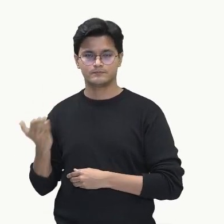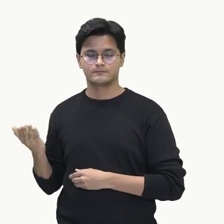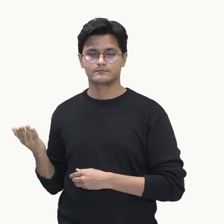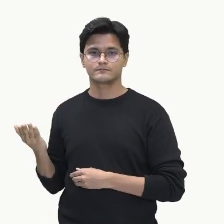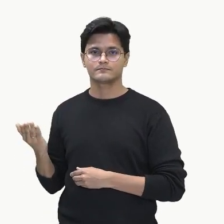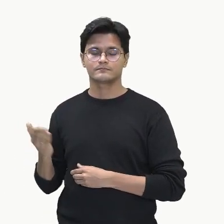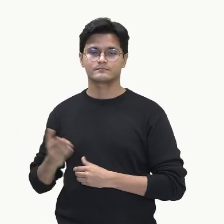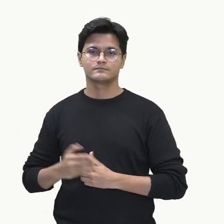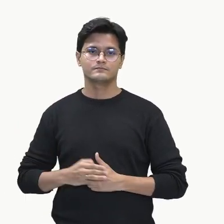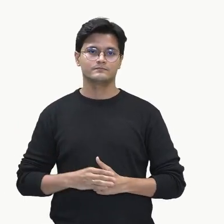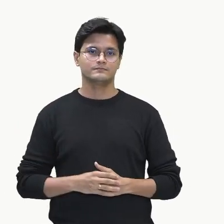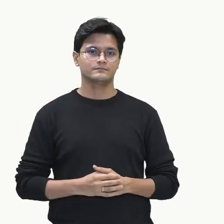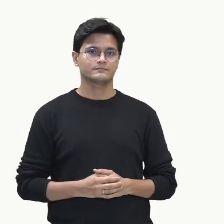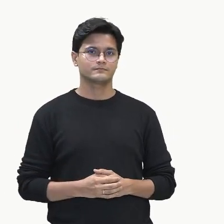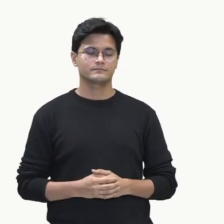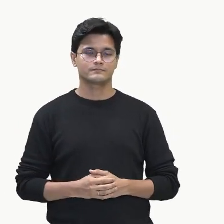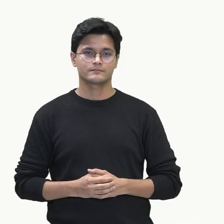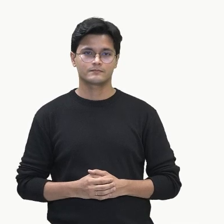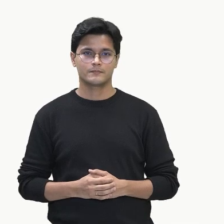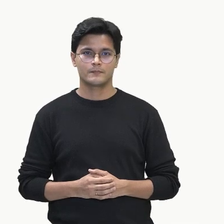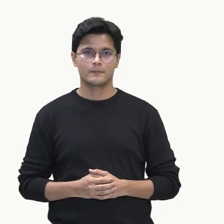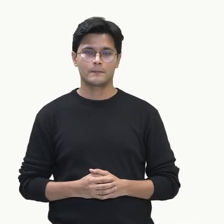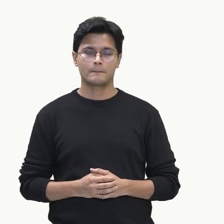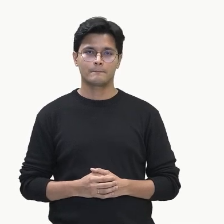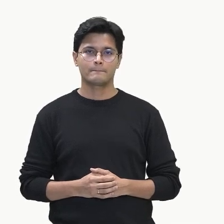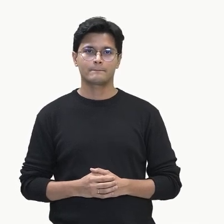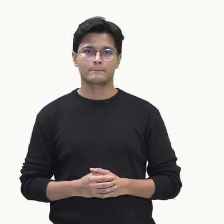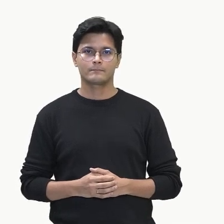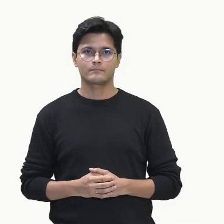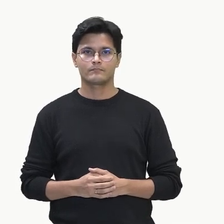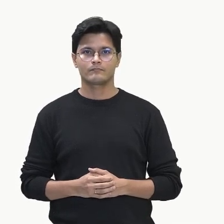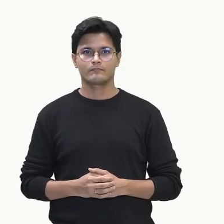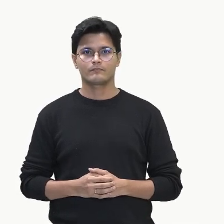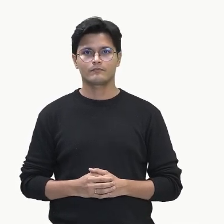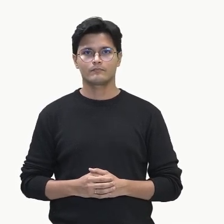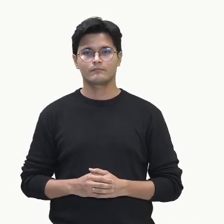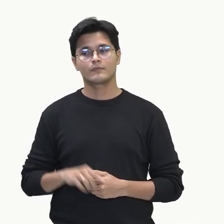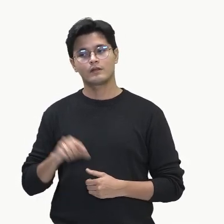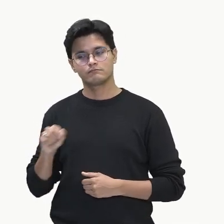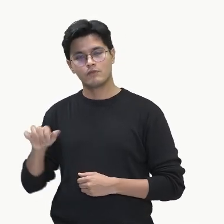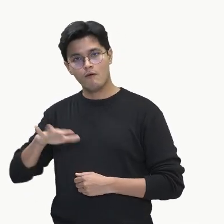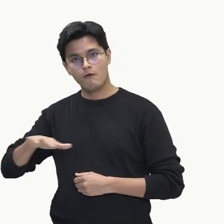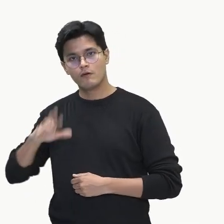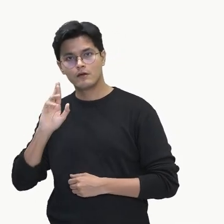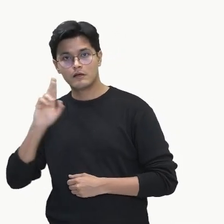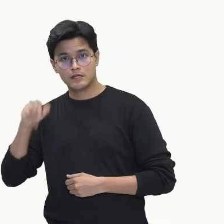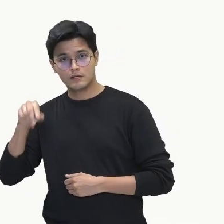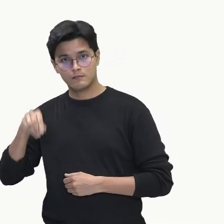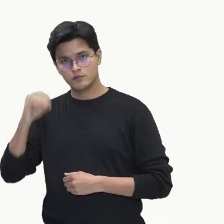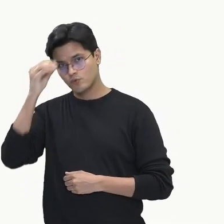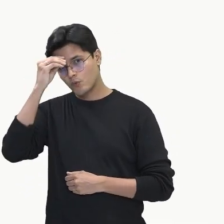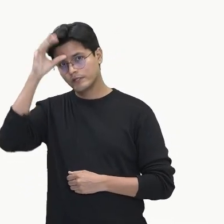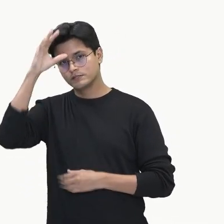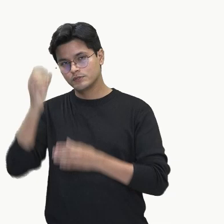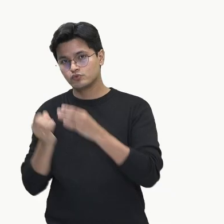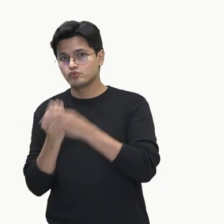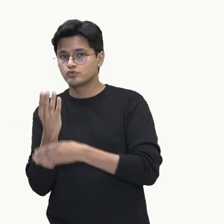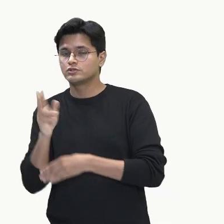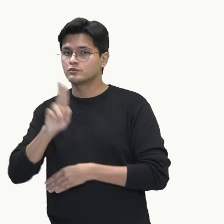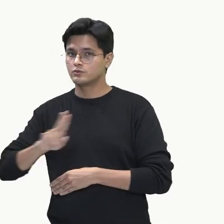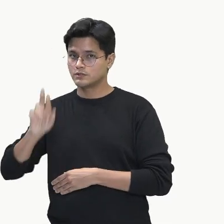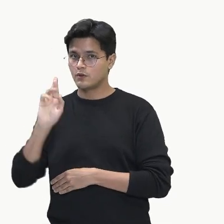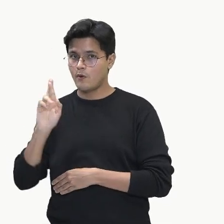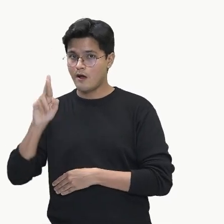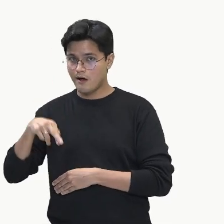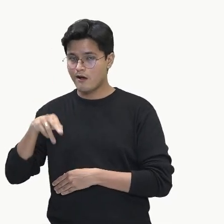vem esse conhecimento aí, gente? Esse conhecimento, segundo o racionalista, a fonte dele é a razão. Pronto, a fonte